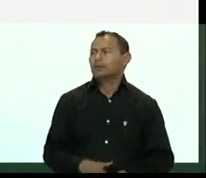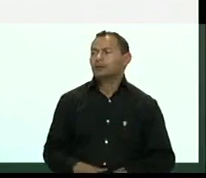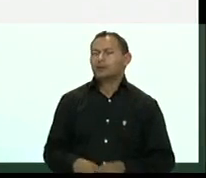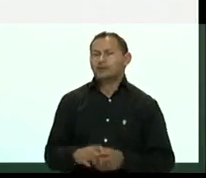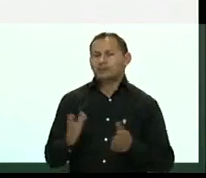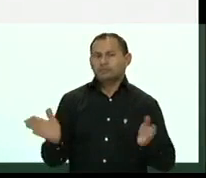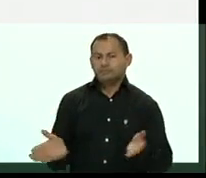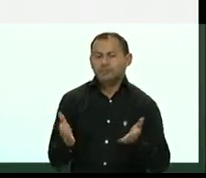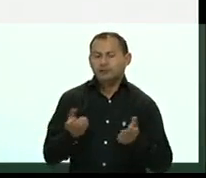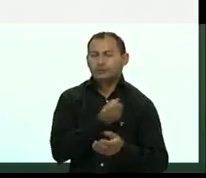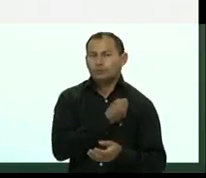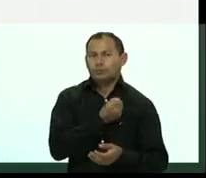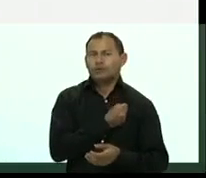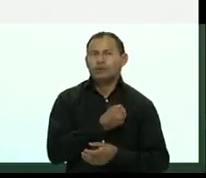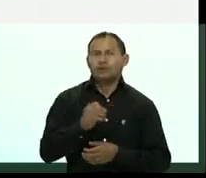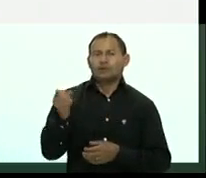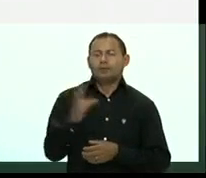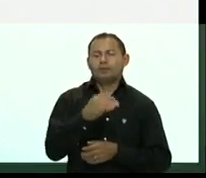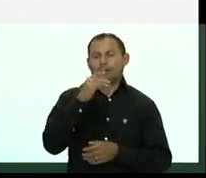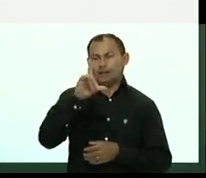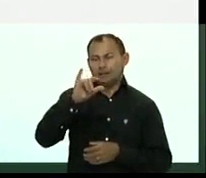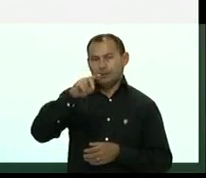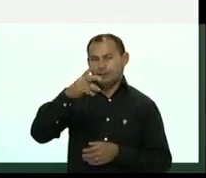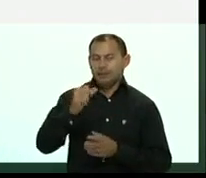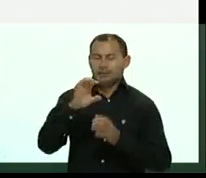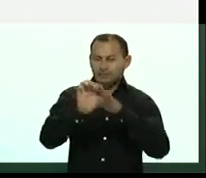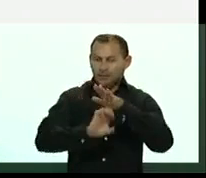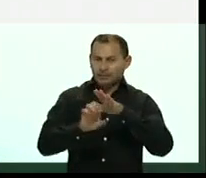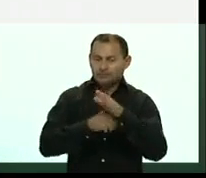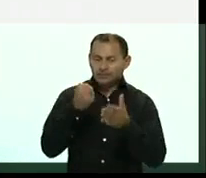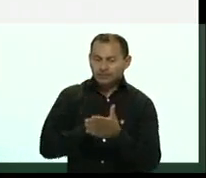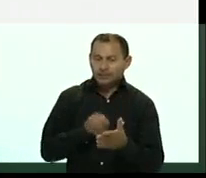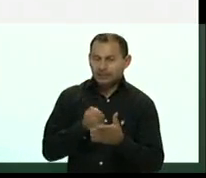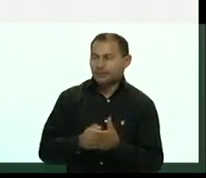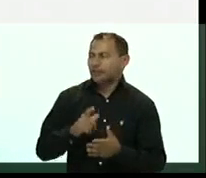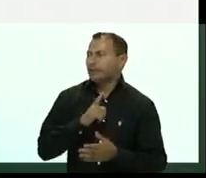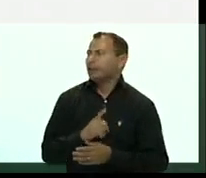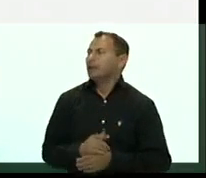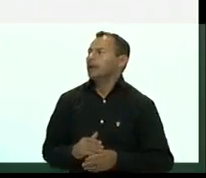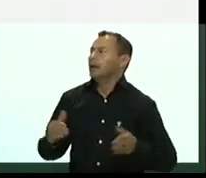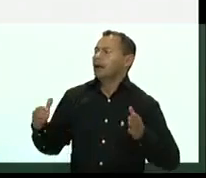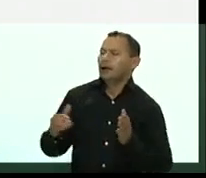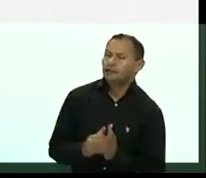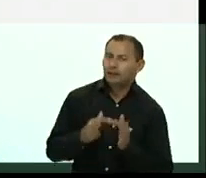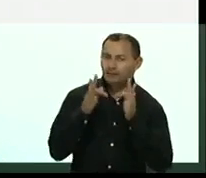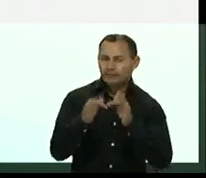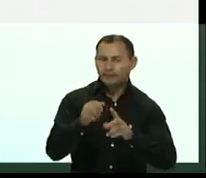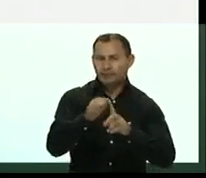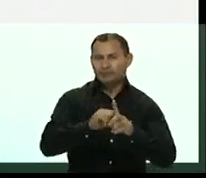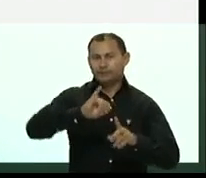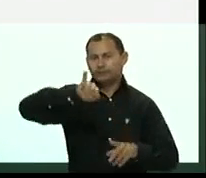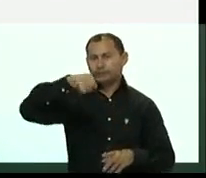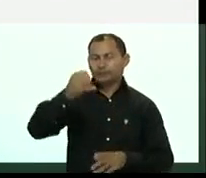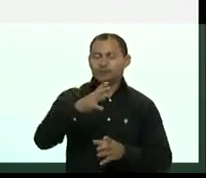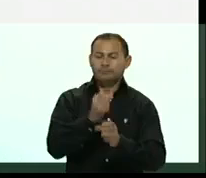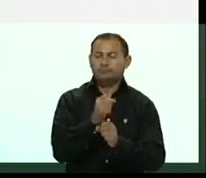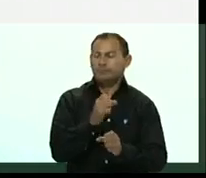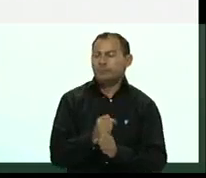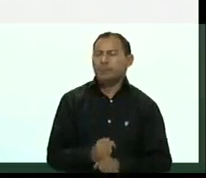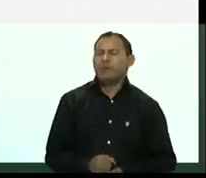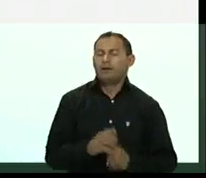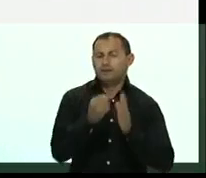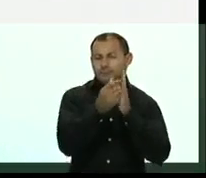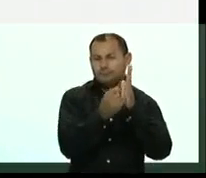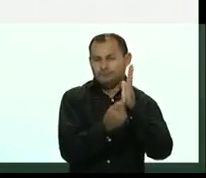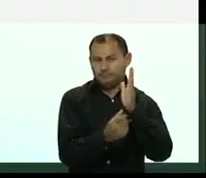que estimar o número de novas linhas que a companhia deverá instalar até o final de janeiro, calculando, então, a